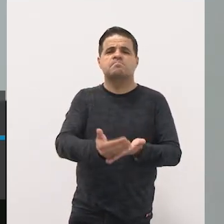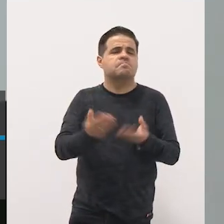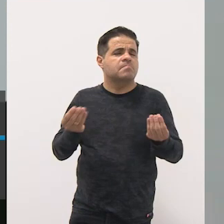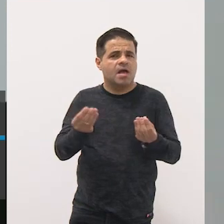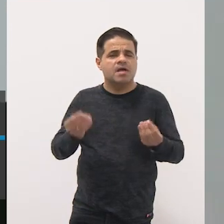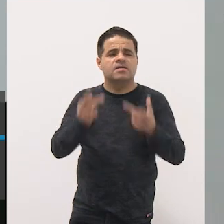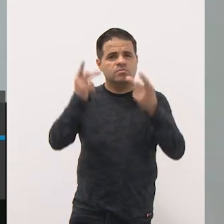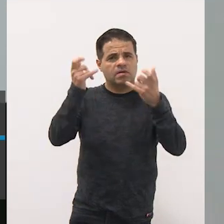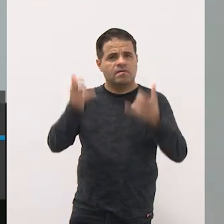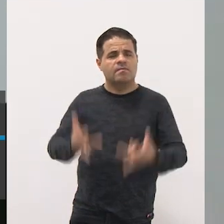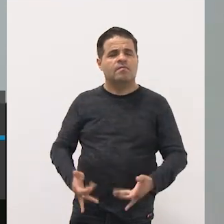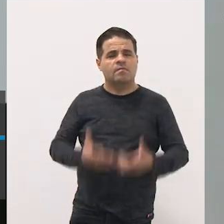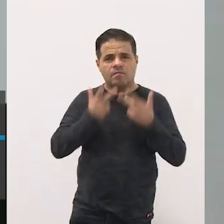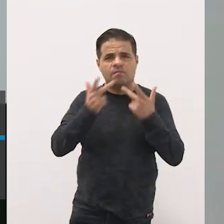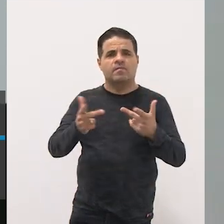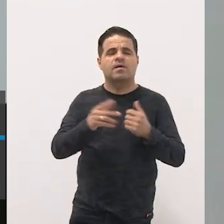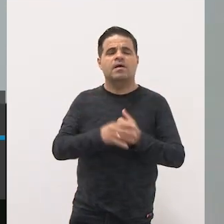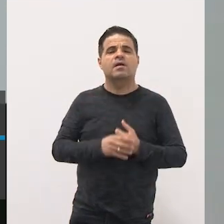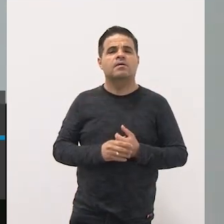essa sua fala, doutora?